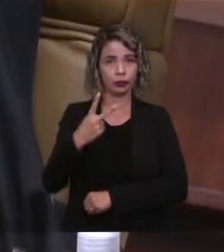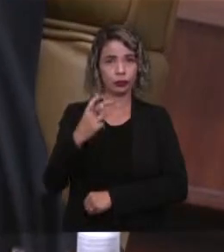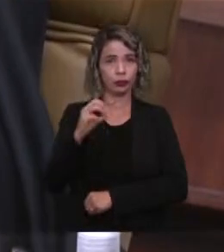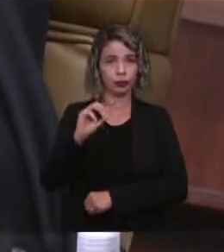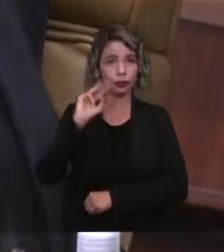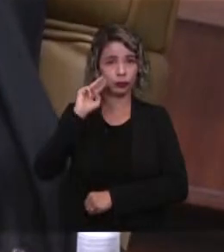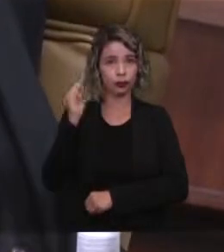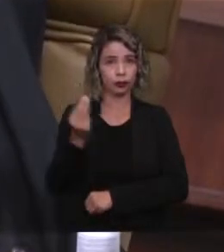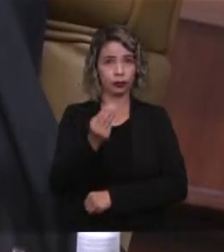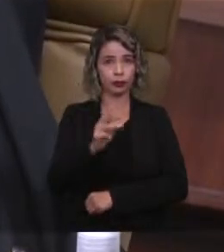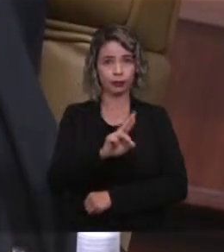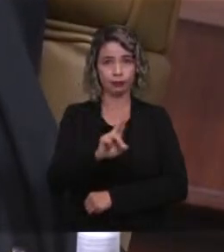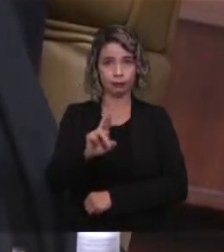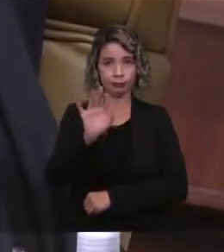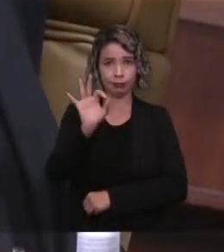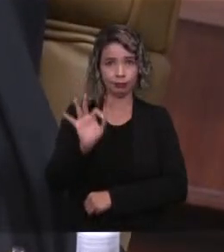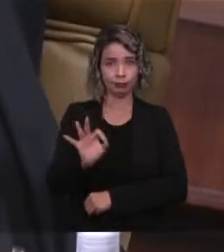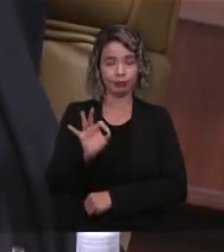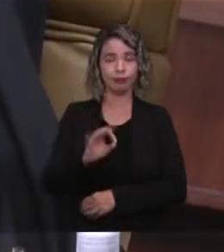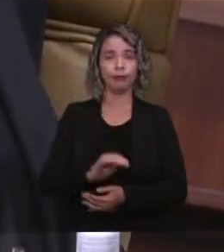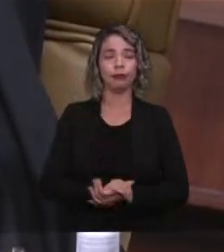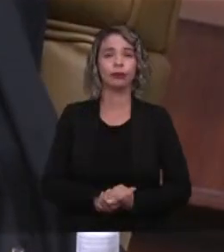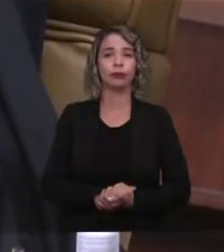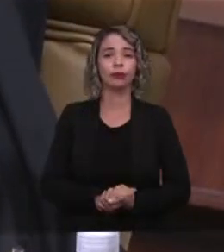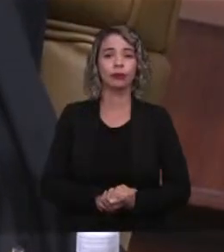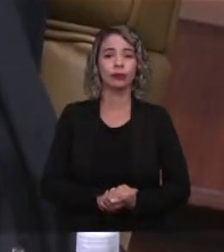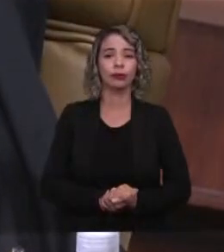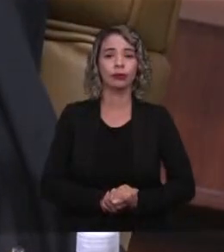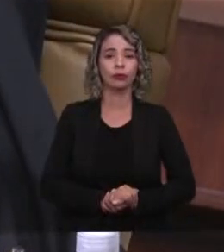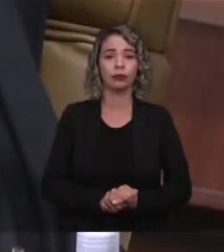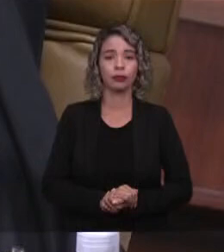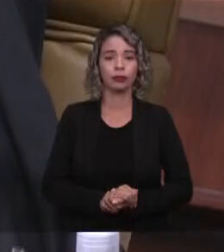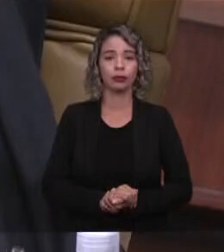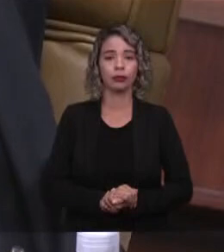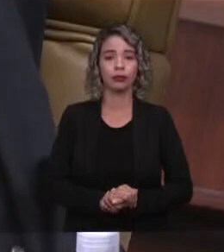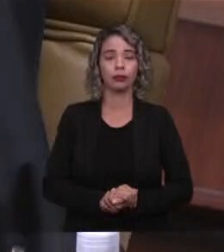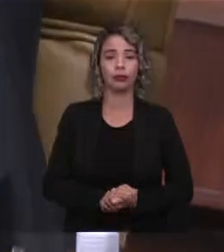criminosa. Ação penal número 1025.